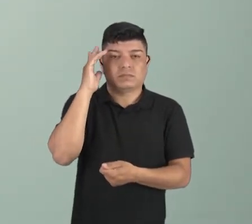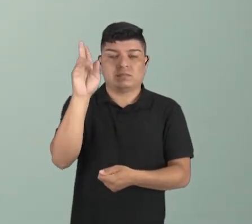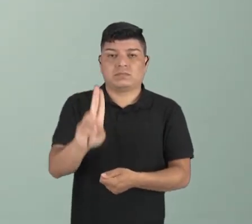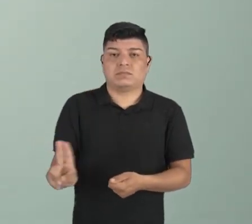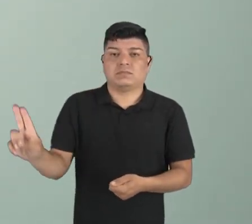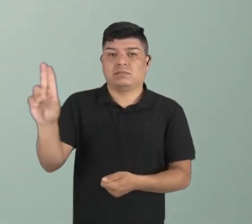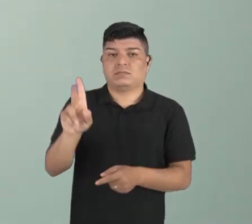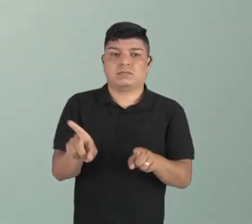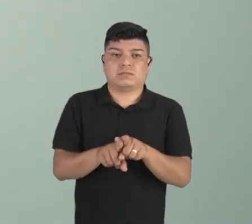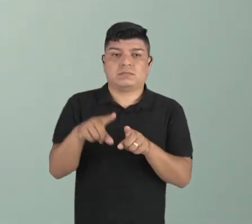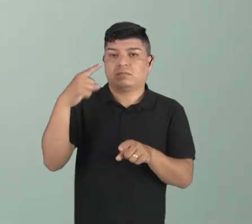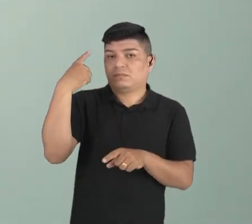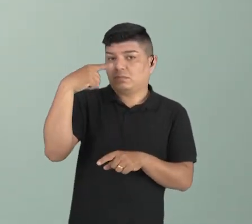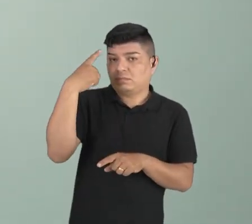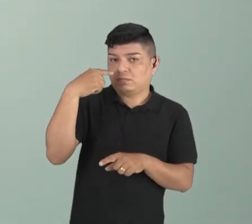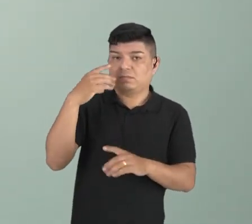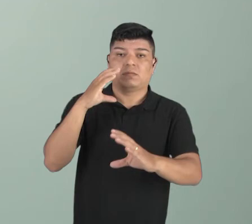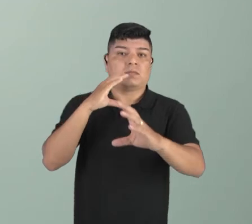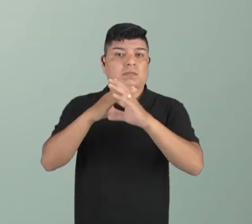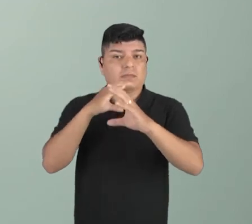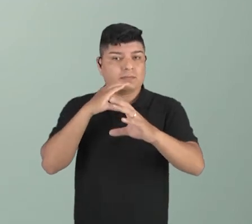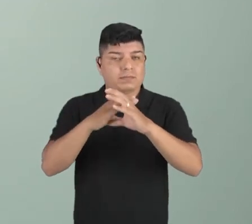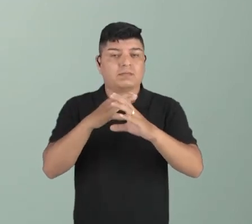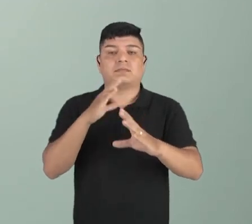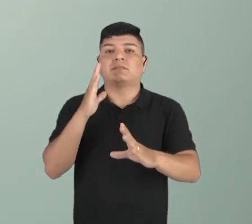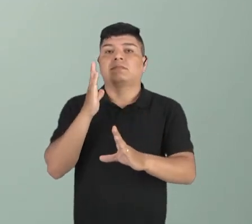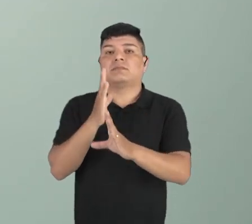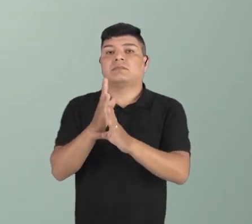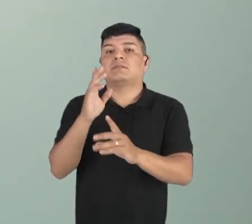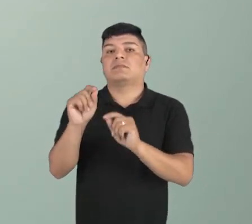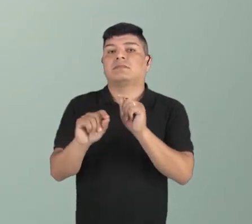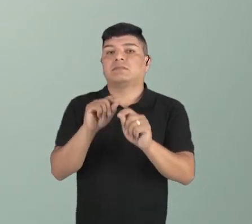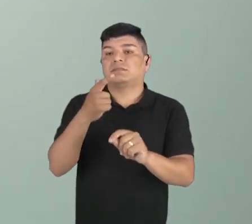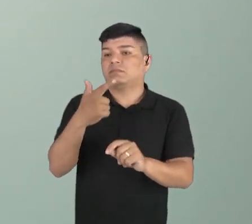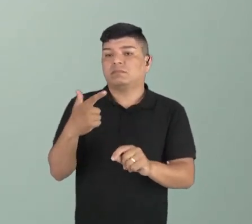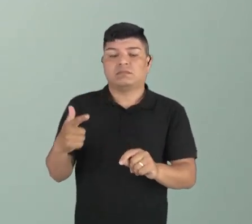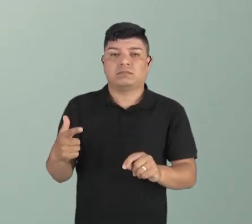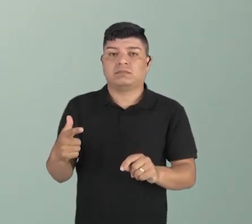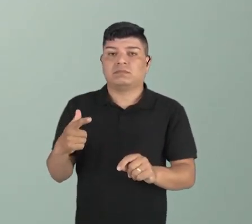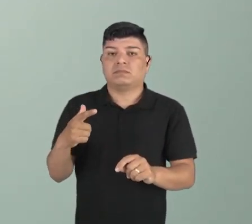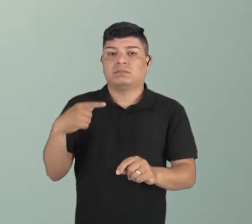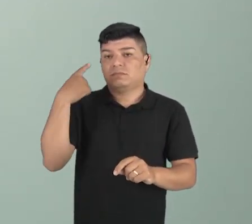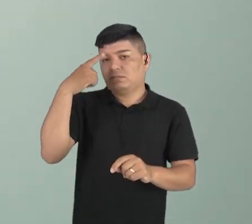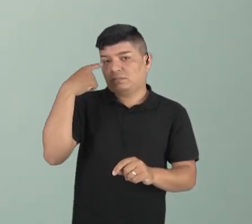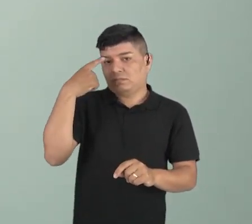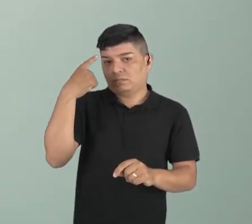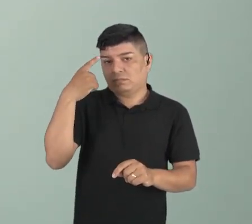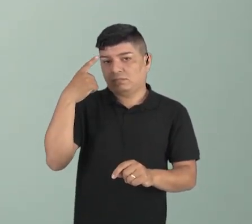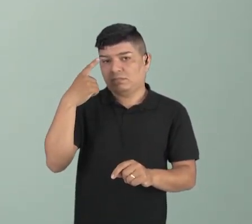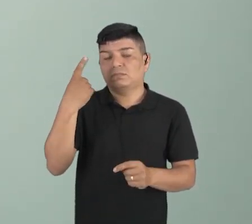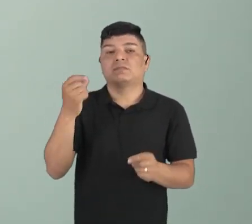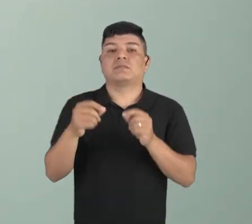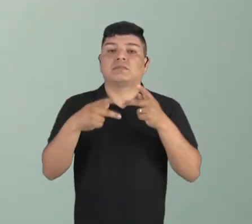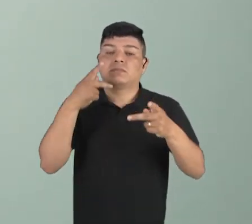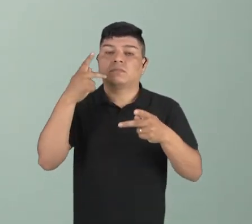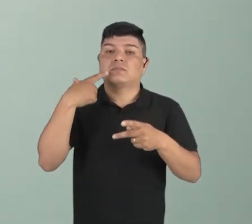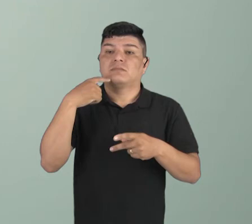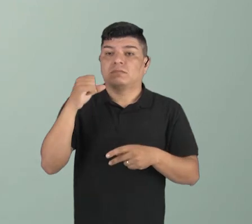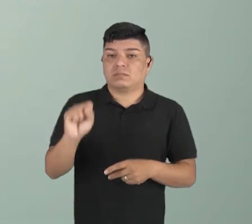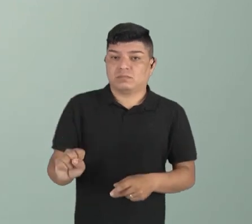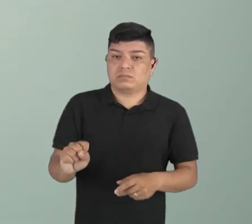se utilizam também do espanhol para se comunicar, apesar de não ter o espanhol como idioma oficial, né? Por exemplo,